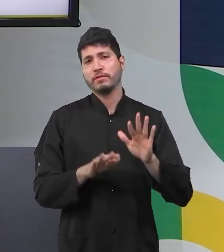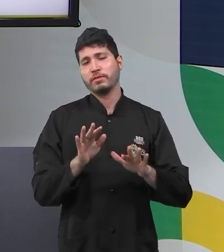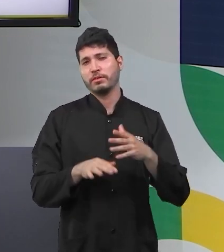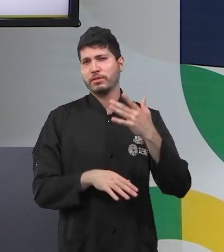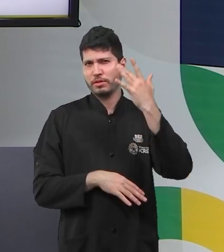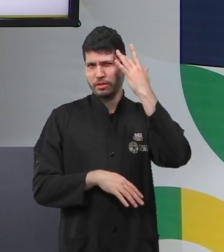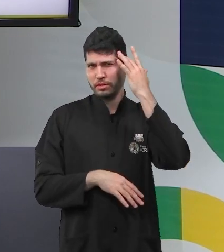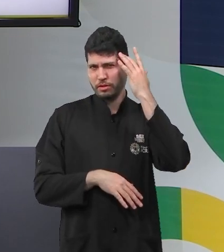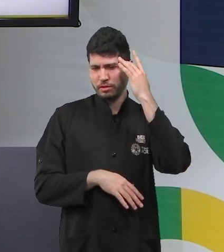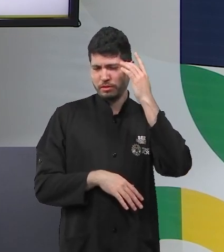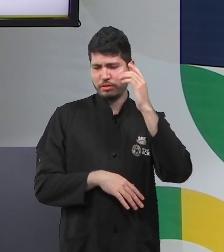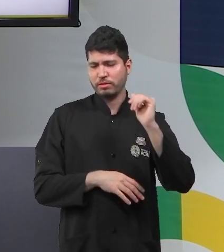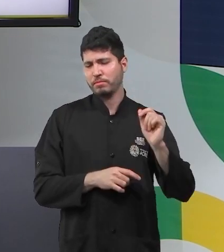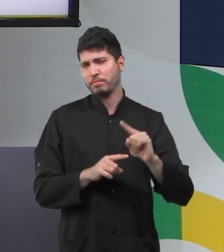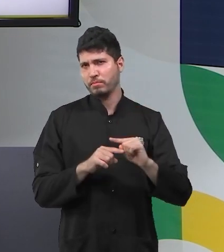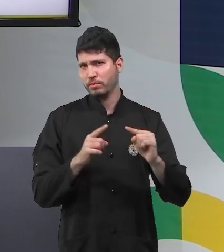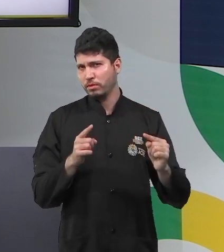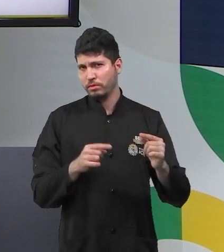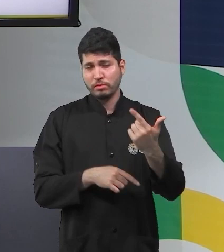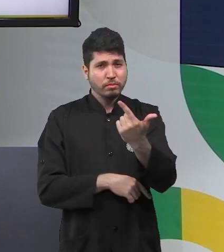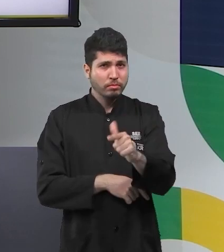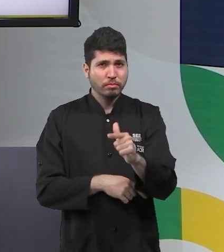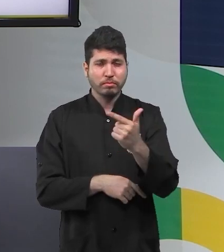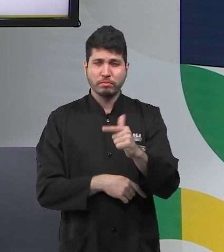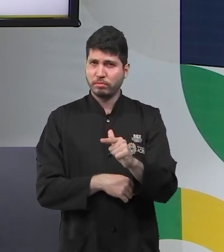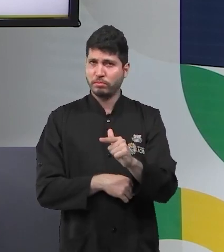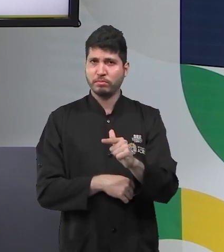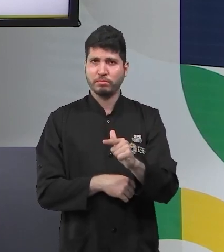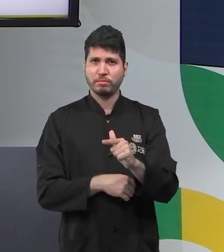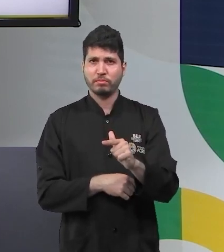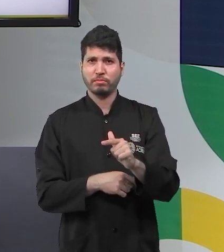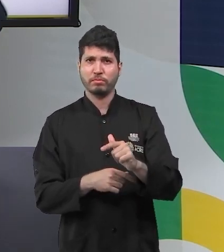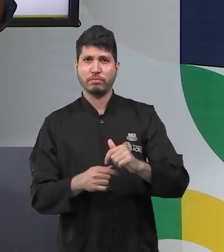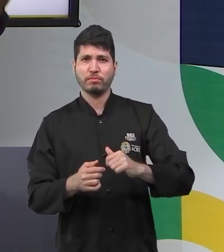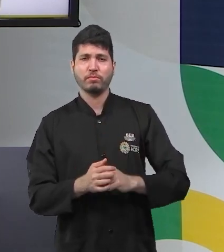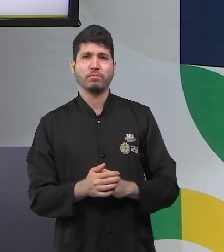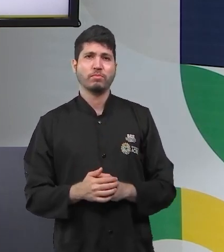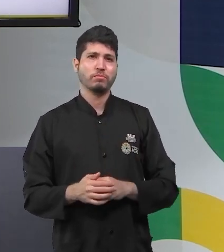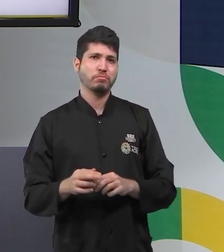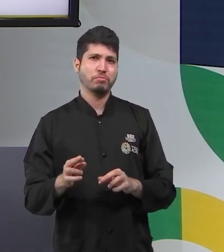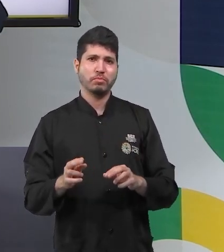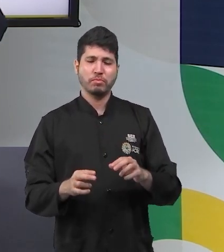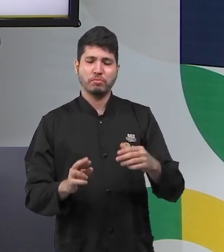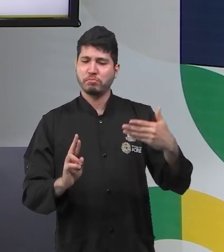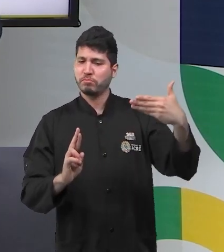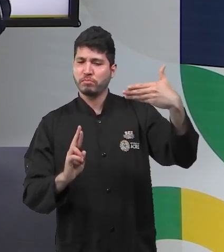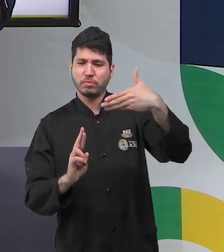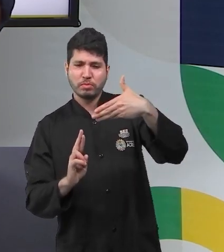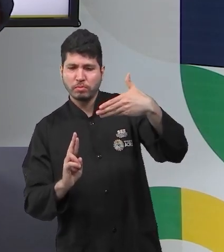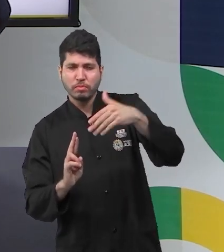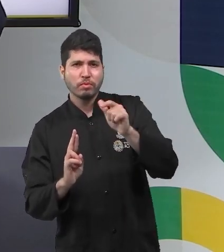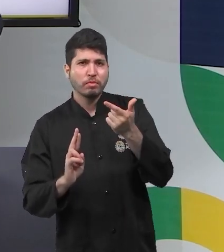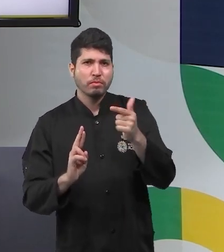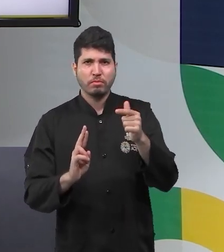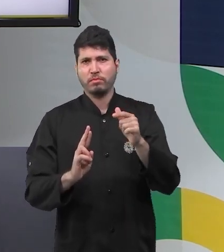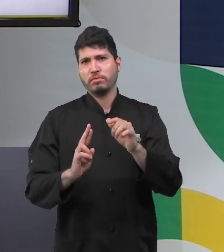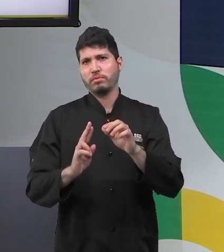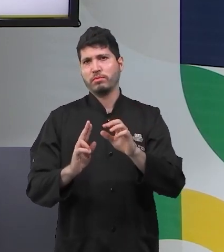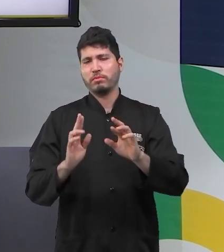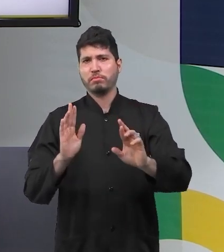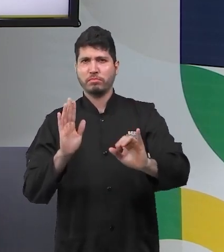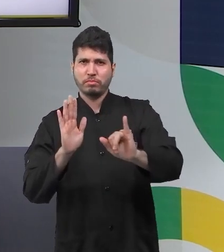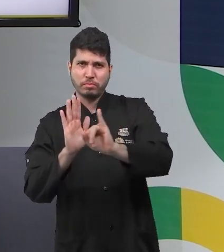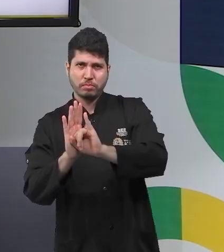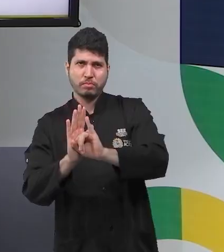outro, mas não é essa compreensão efetiva do que é ser uma identidade compreensiva de que você é múltiplo e